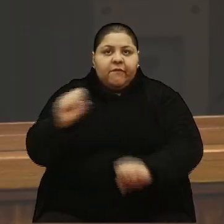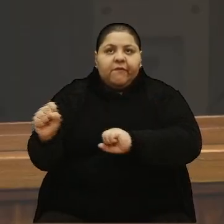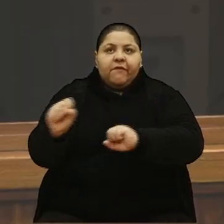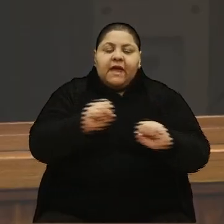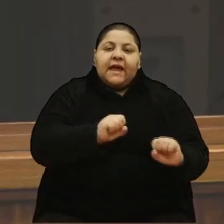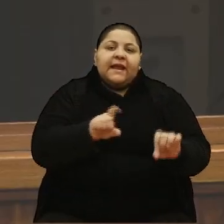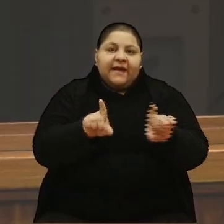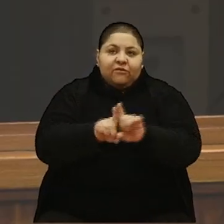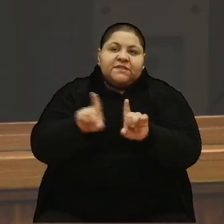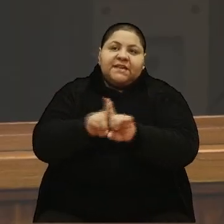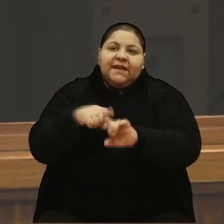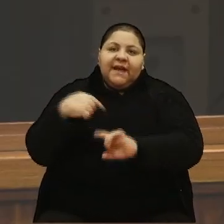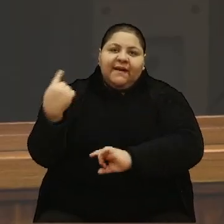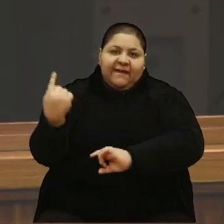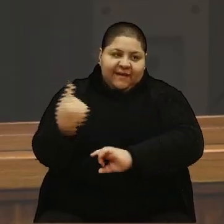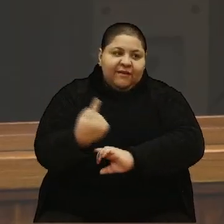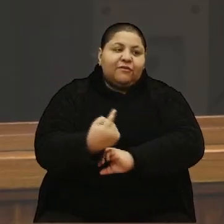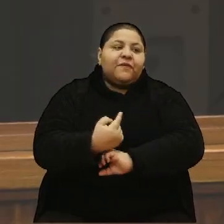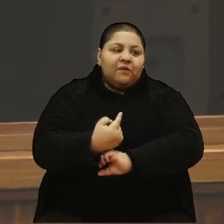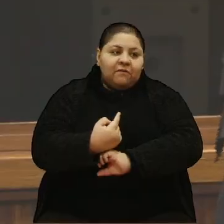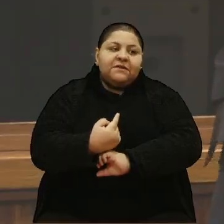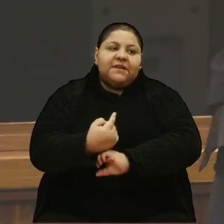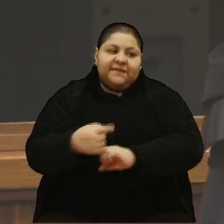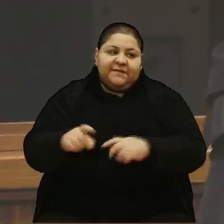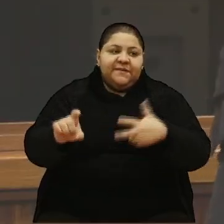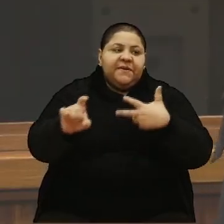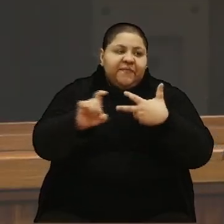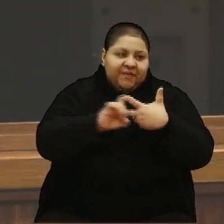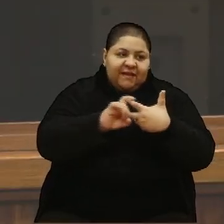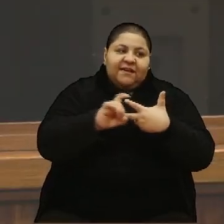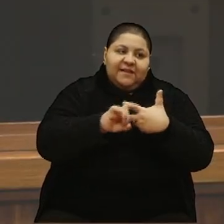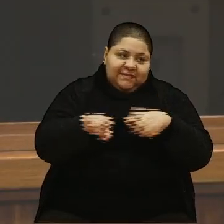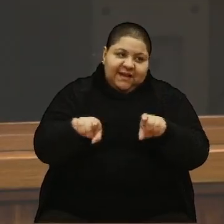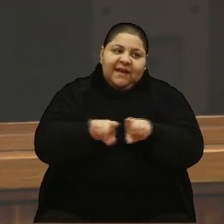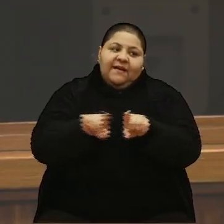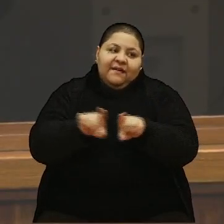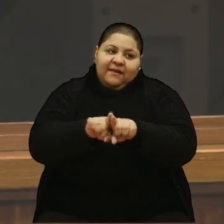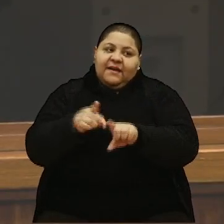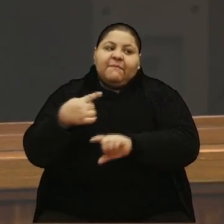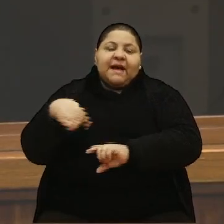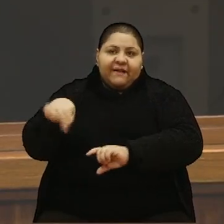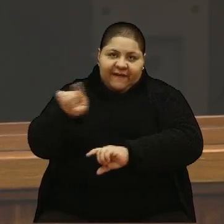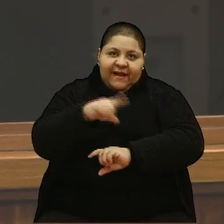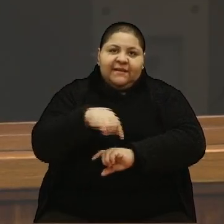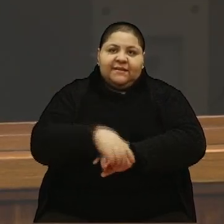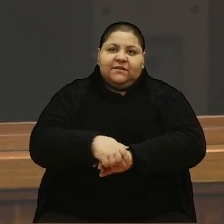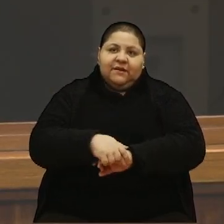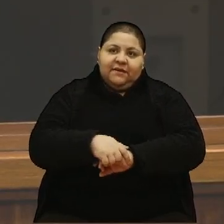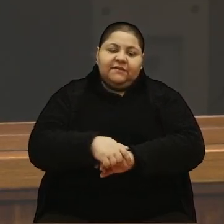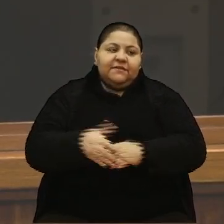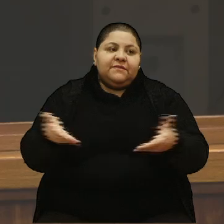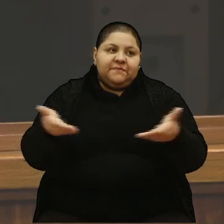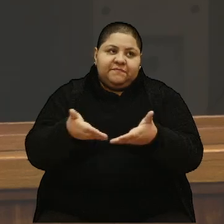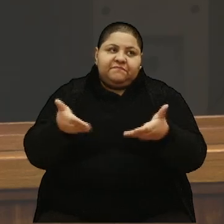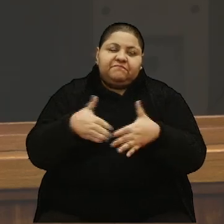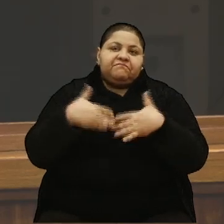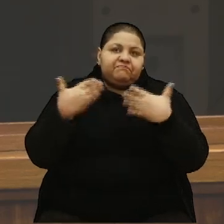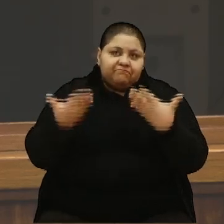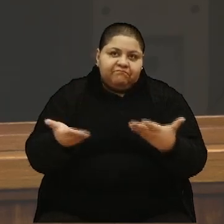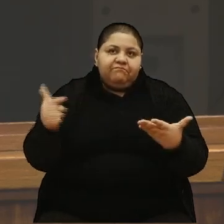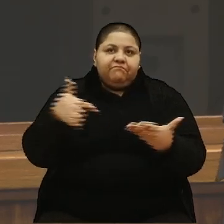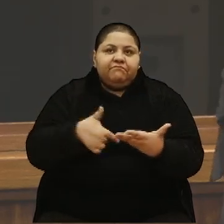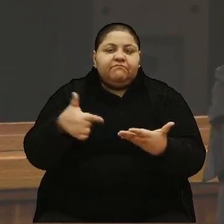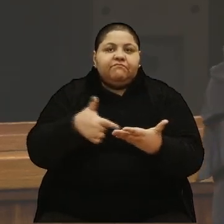poderes legislativo, executivo, vou representando a Câmara. Esses delegados, enfim, estão